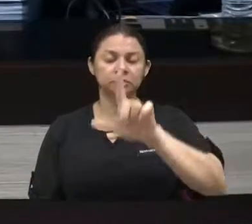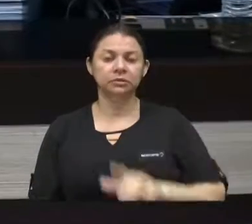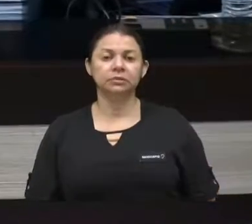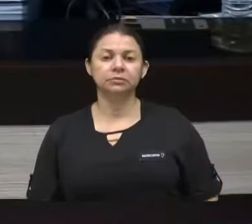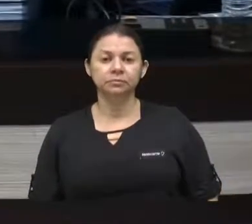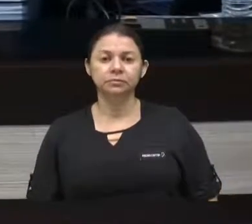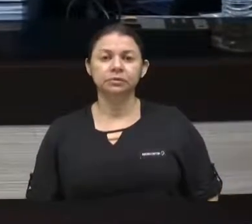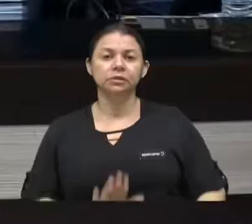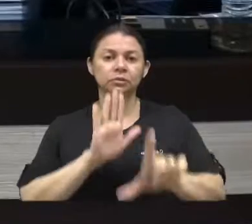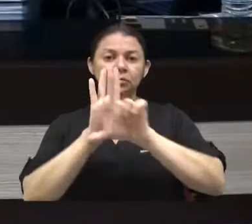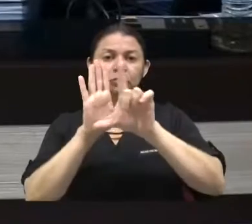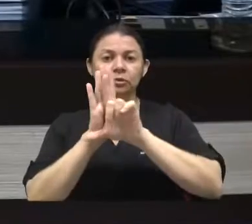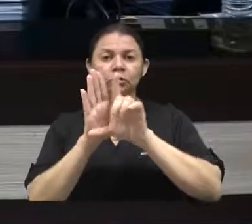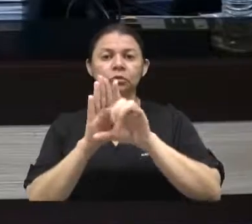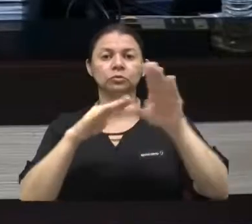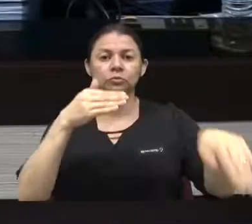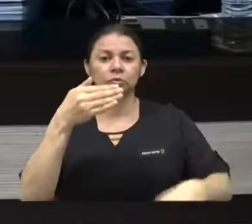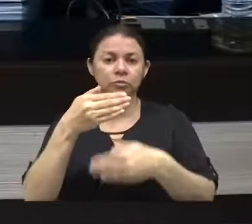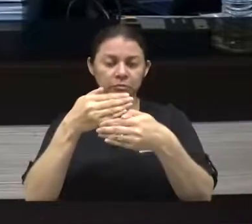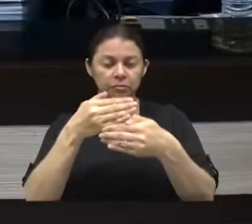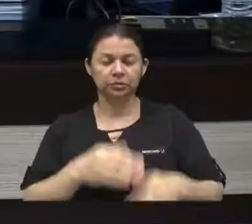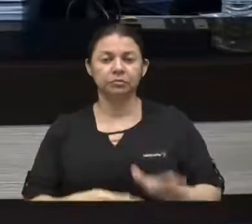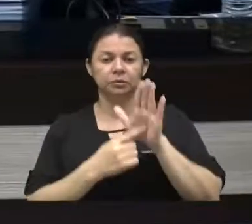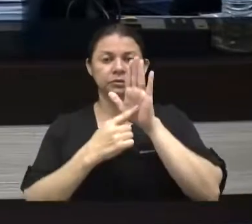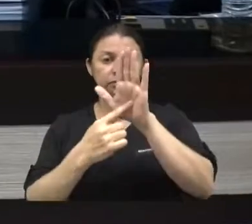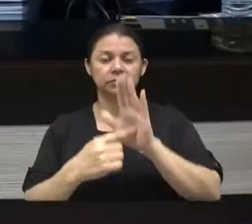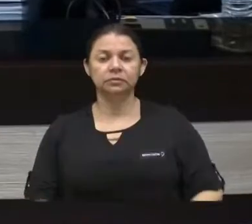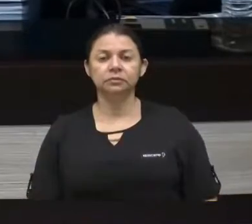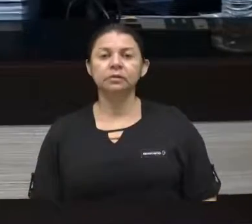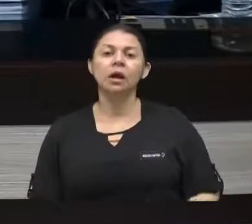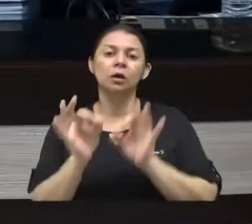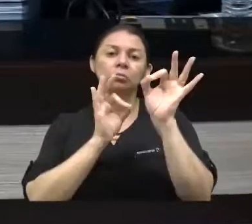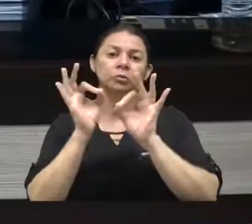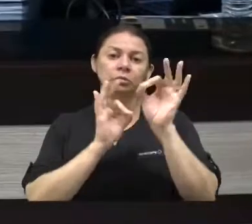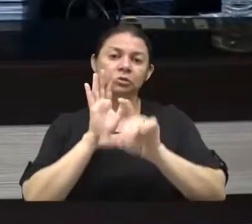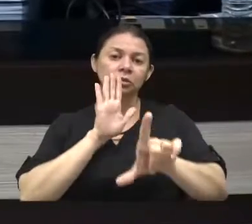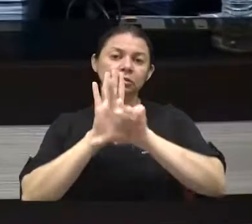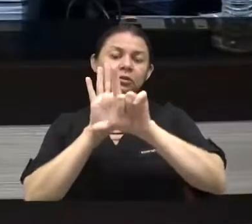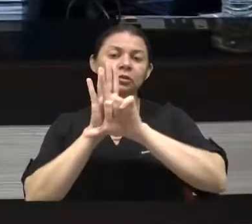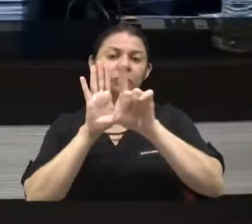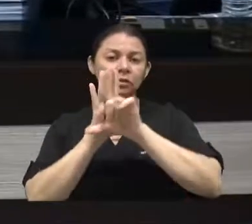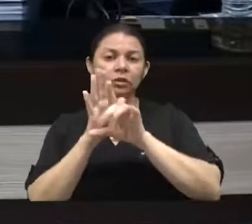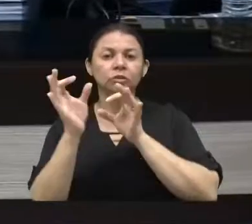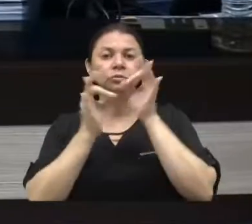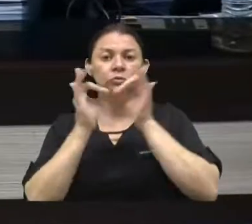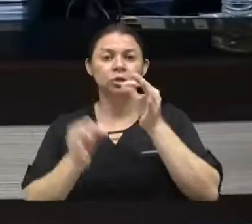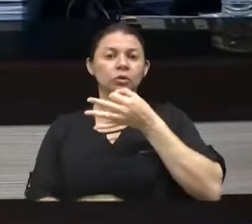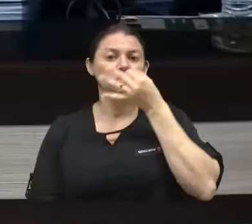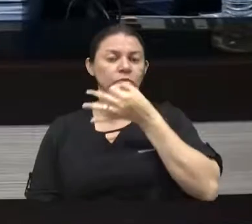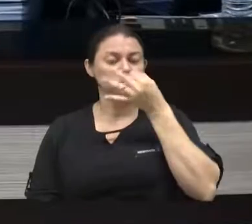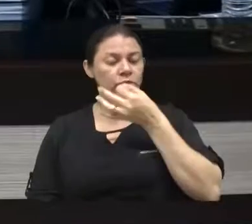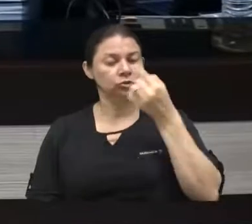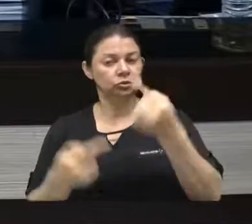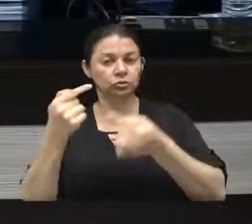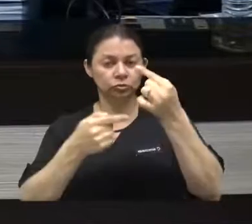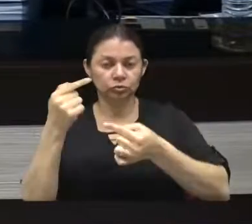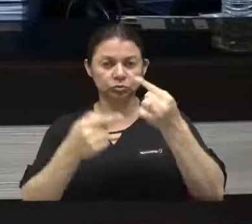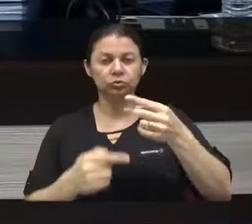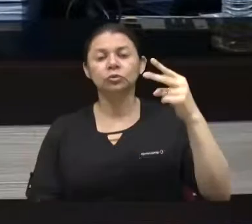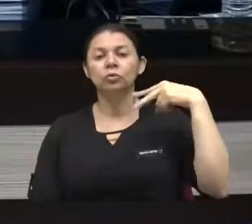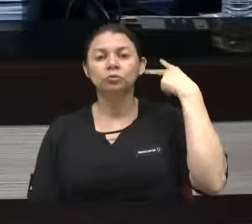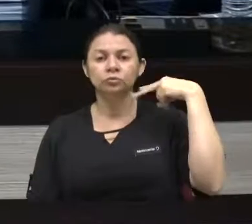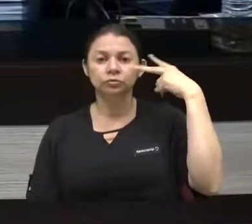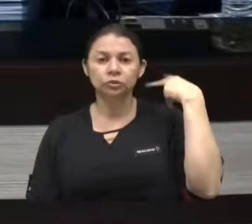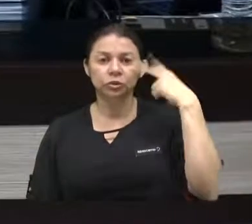do projeto de lei ora apresentado. Solicitamos que a presente proposta de lei seja apreciada, discutida e, ao final, aprovada pelos ilustres vereadores em